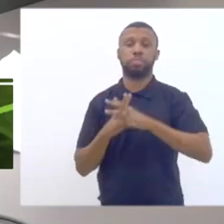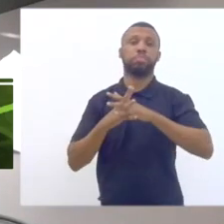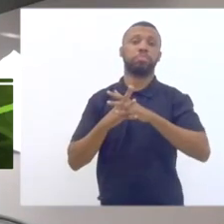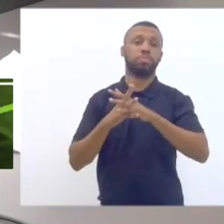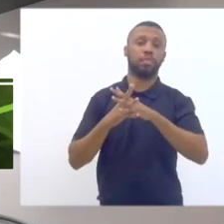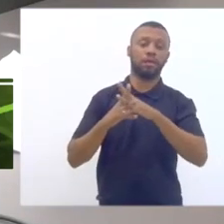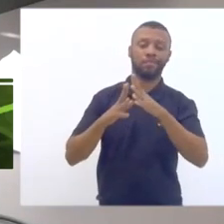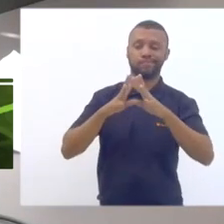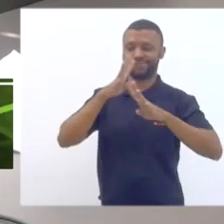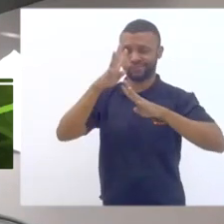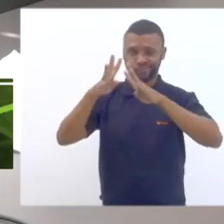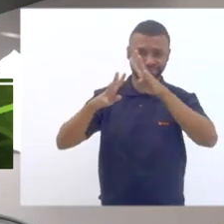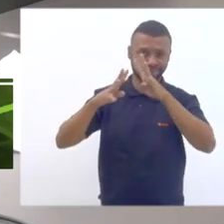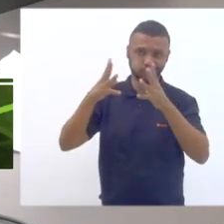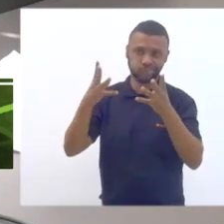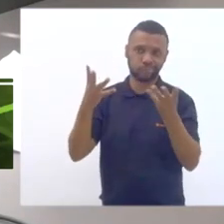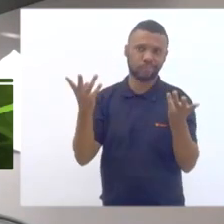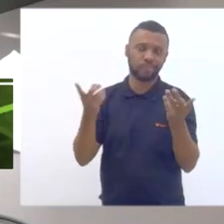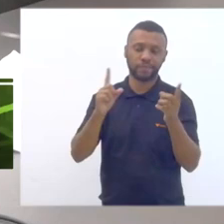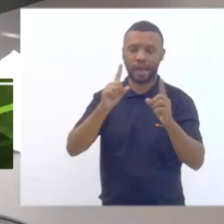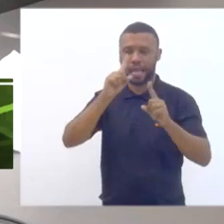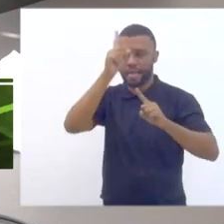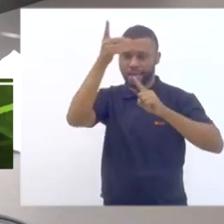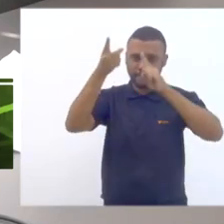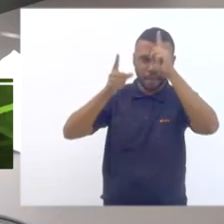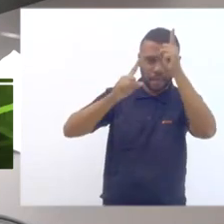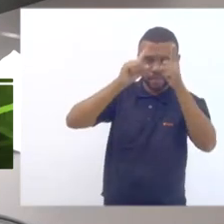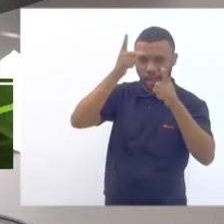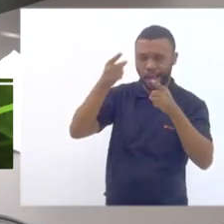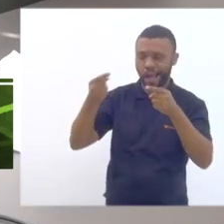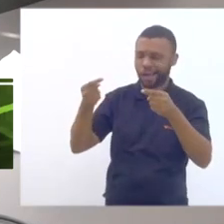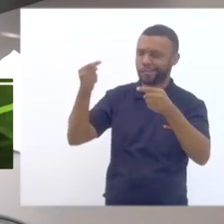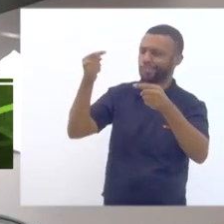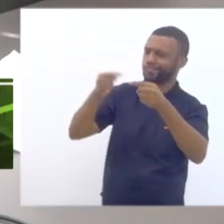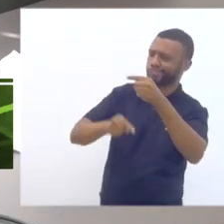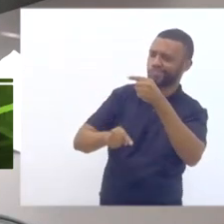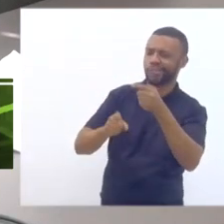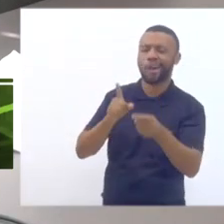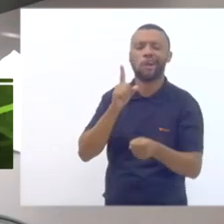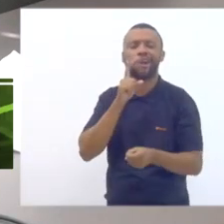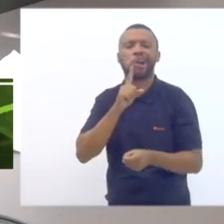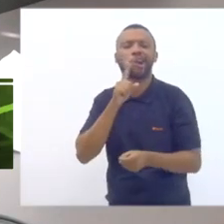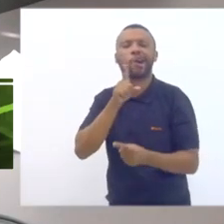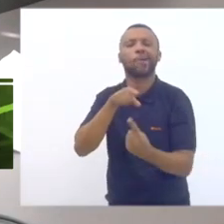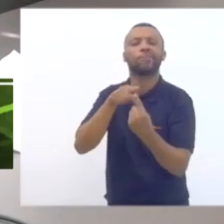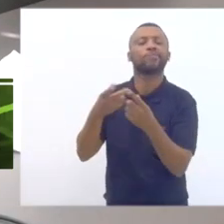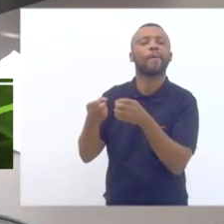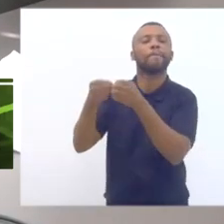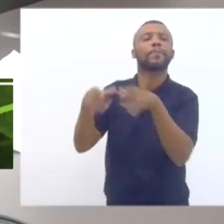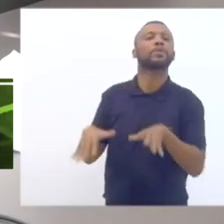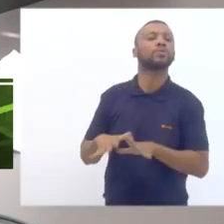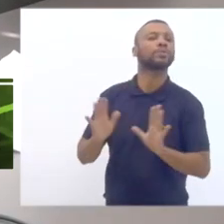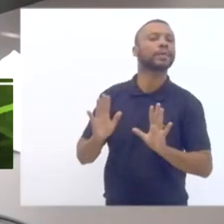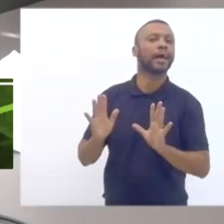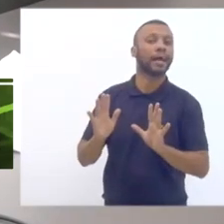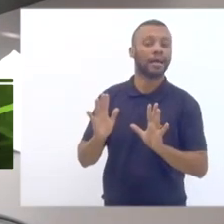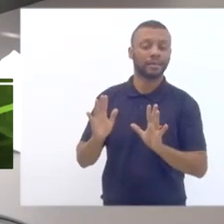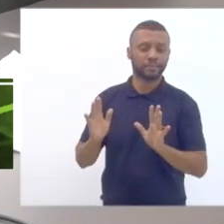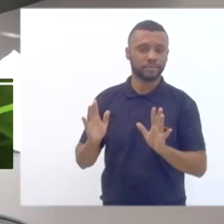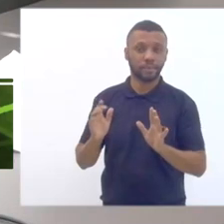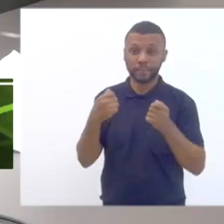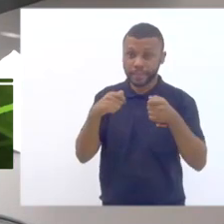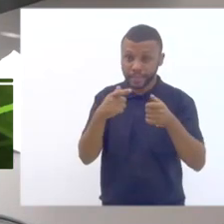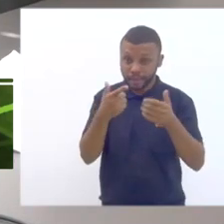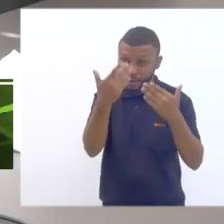e, evidentemente, inventar inconstitucionalidade onde não existir.